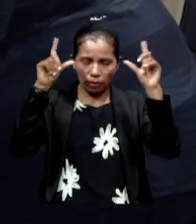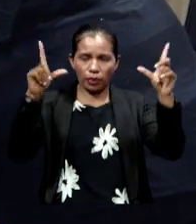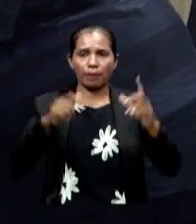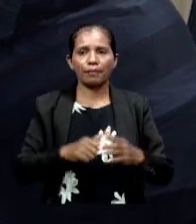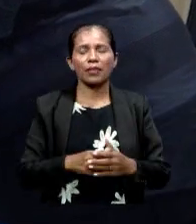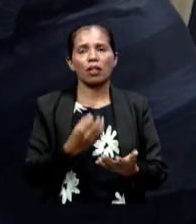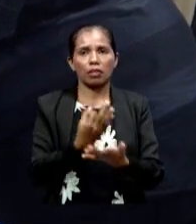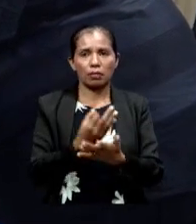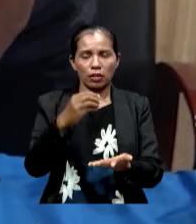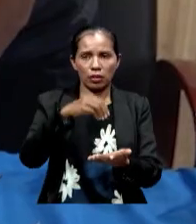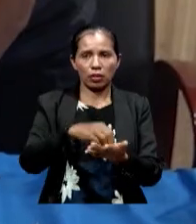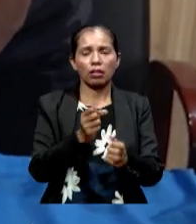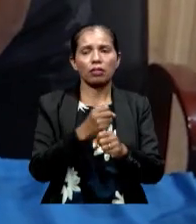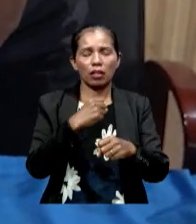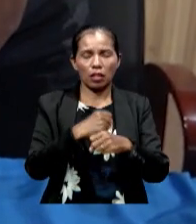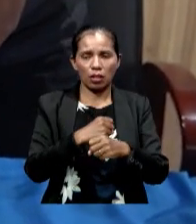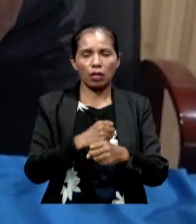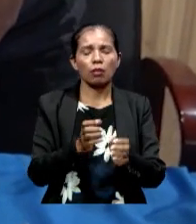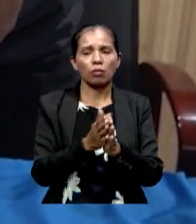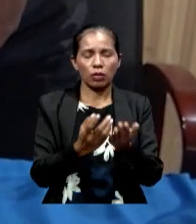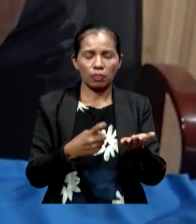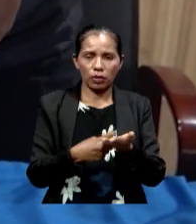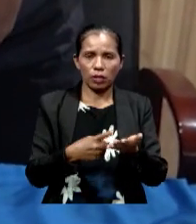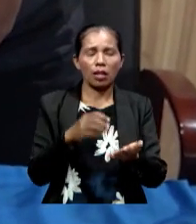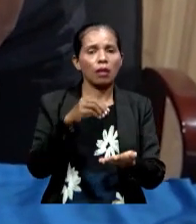Orçamento nebe prevê ho di halo produção passaporte,